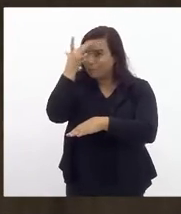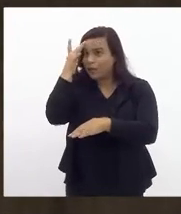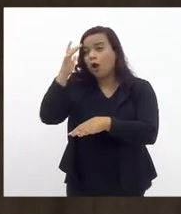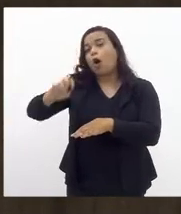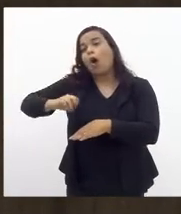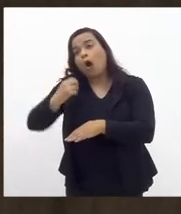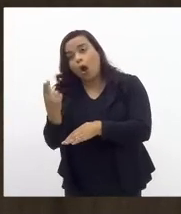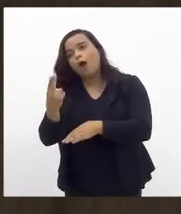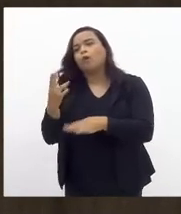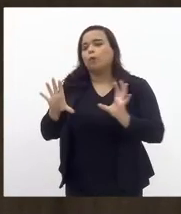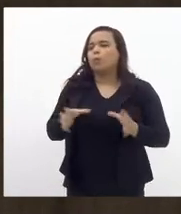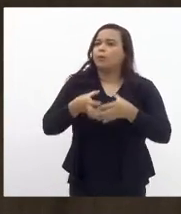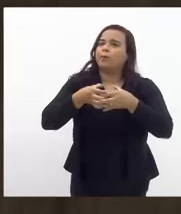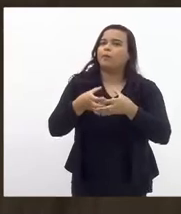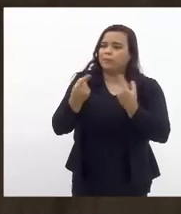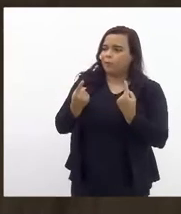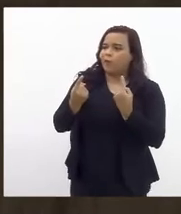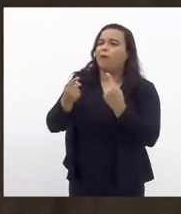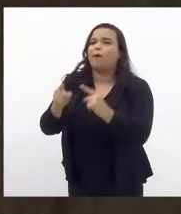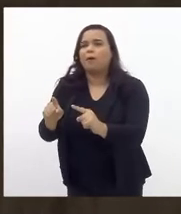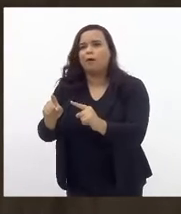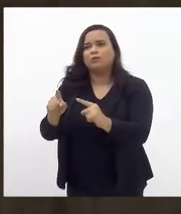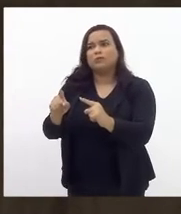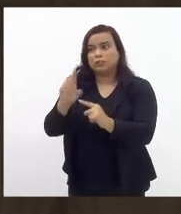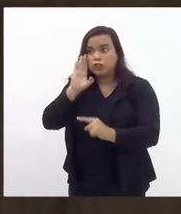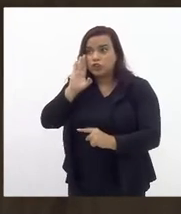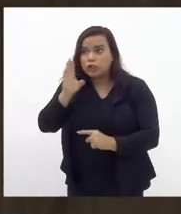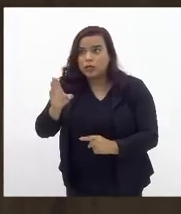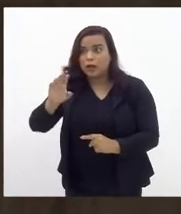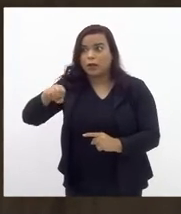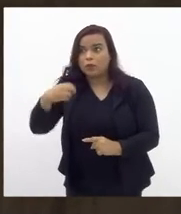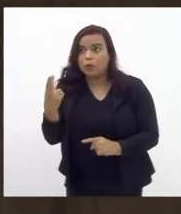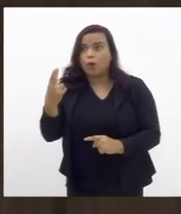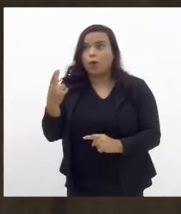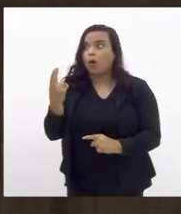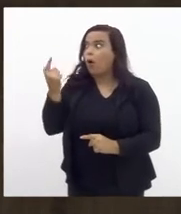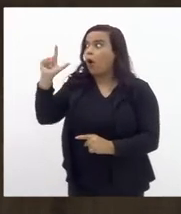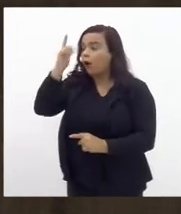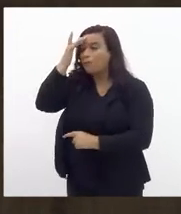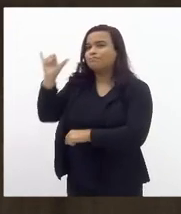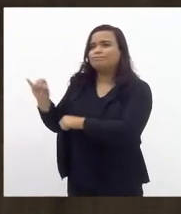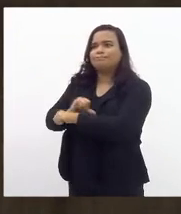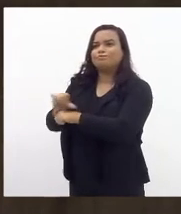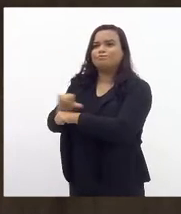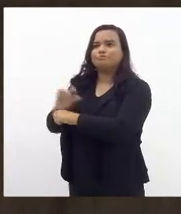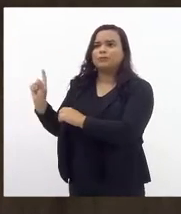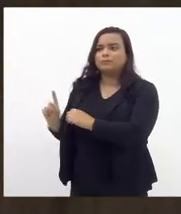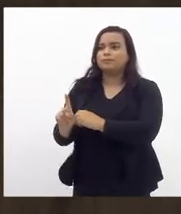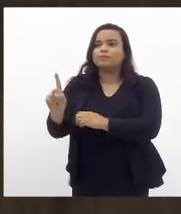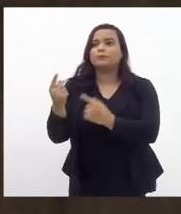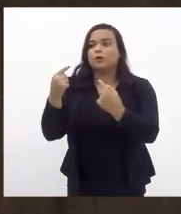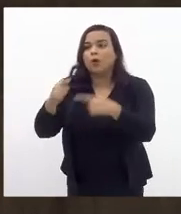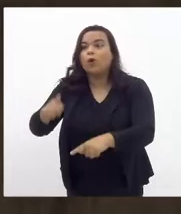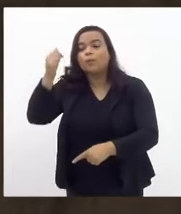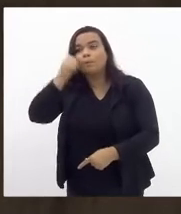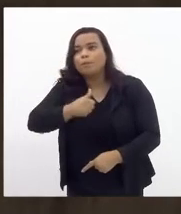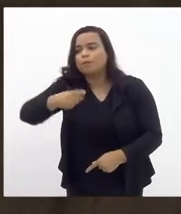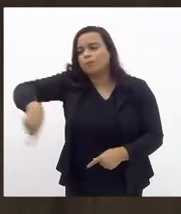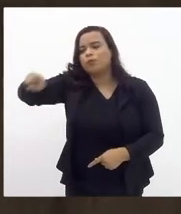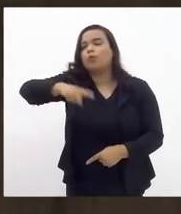grupo, diretamente ou através de terceiros, contra as mulheres e seus